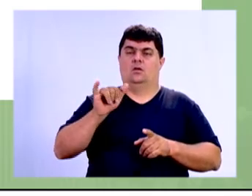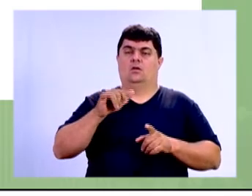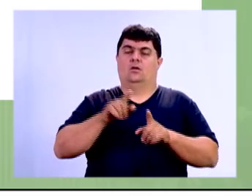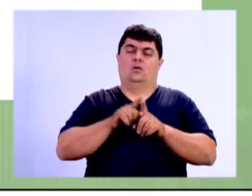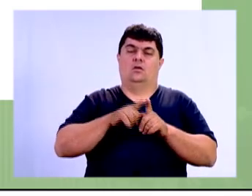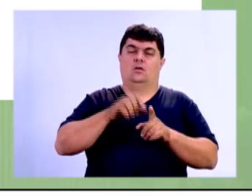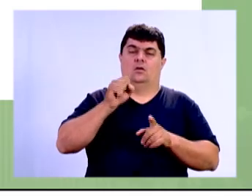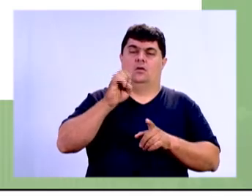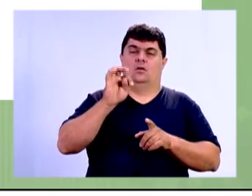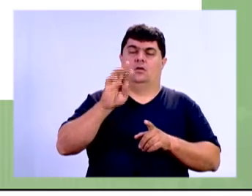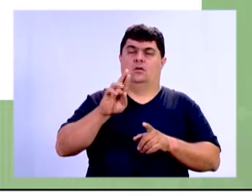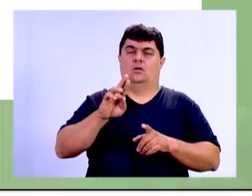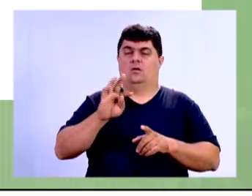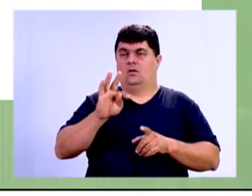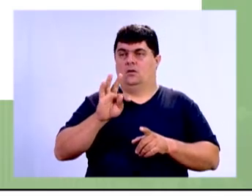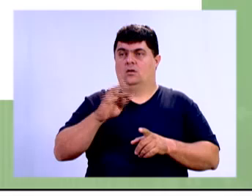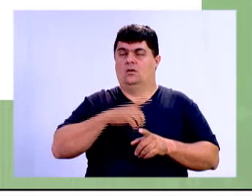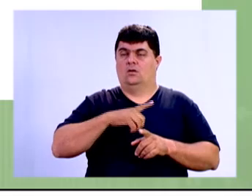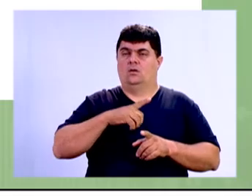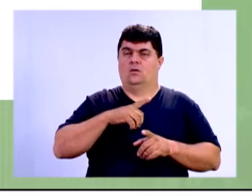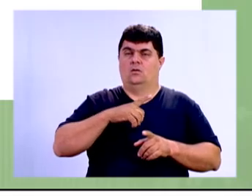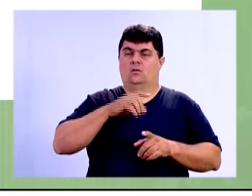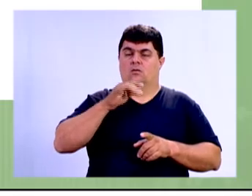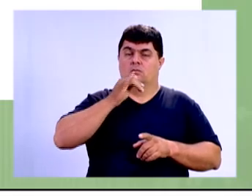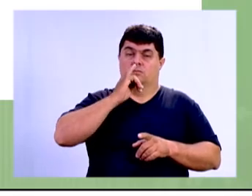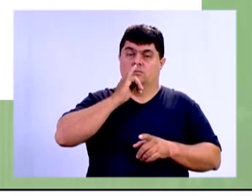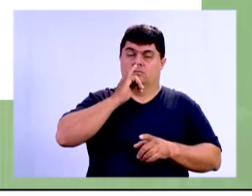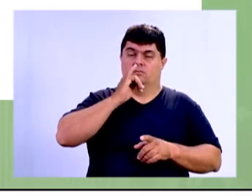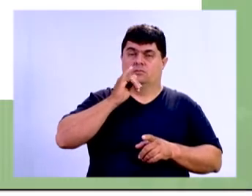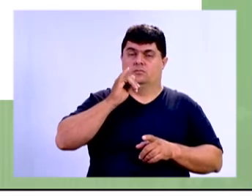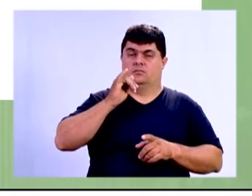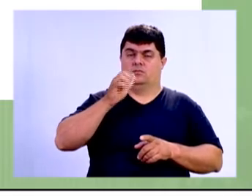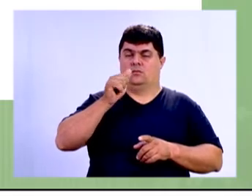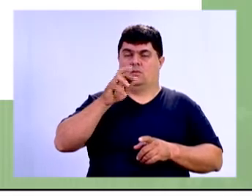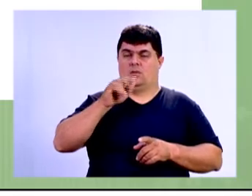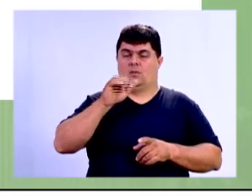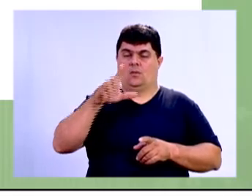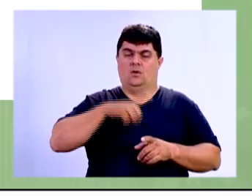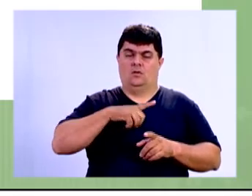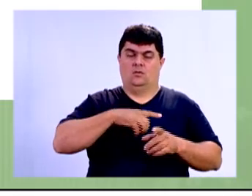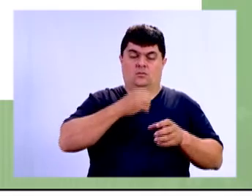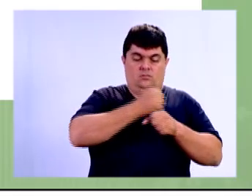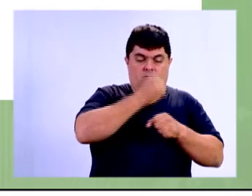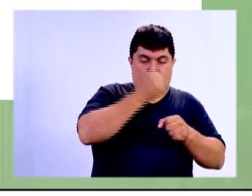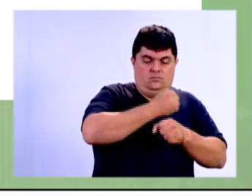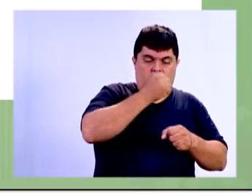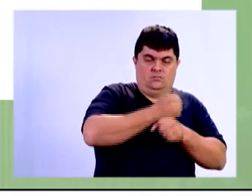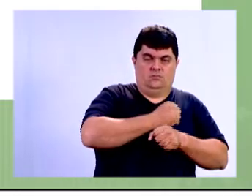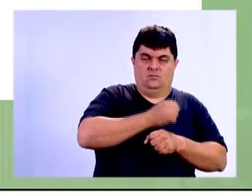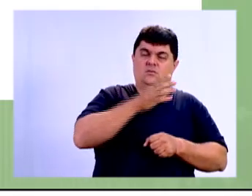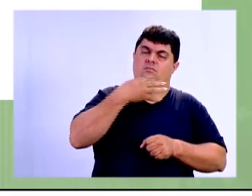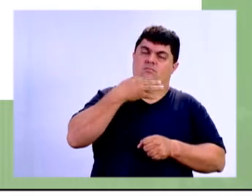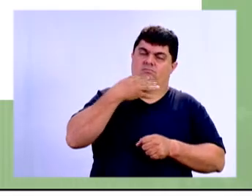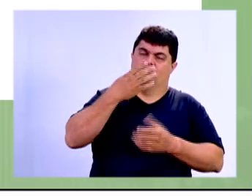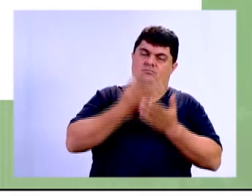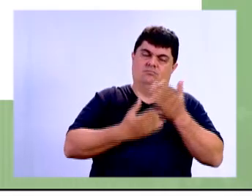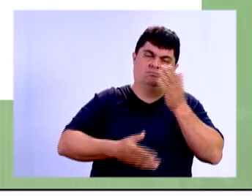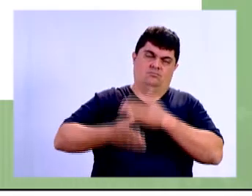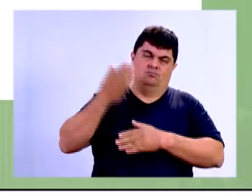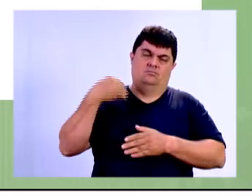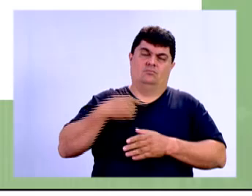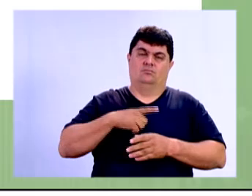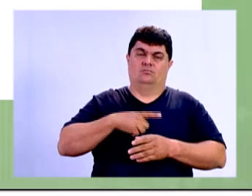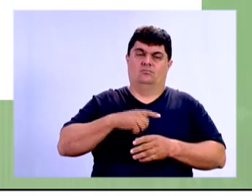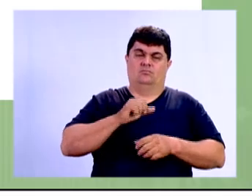list. Um detalhe, quando eu trabalho com array list, lá no meu construtor, que a gente já viu o que serve construtor, define